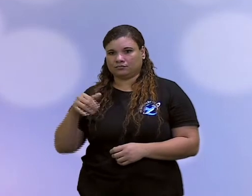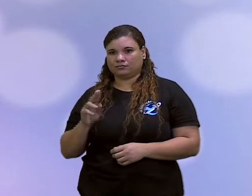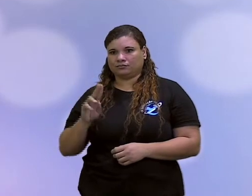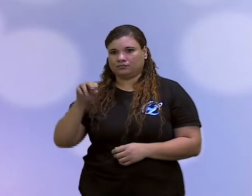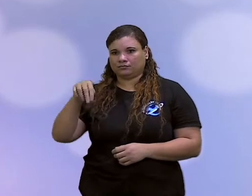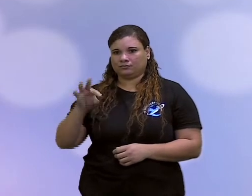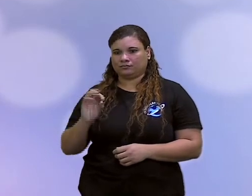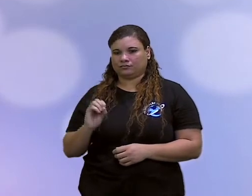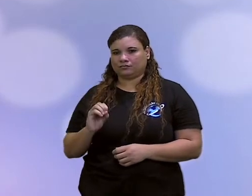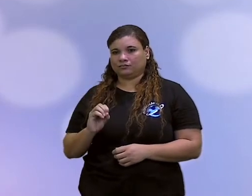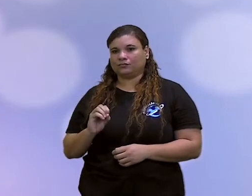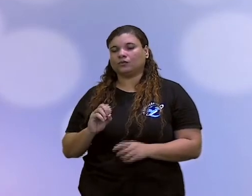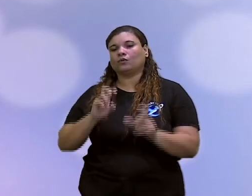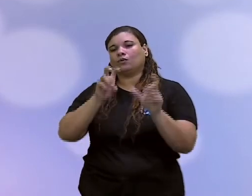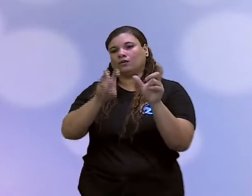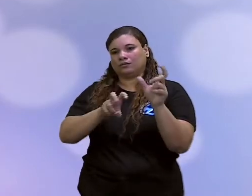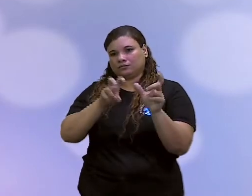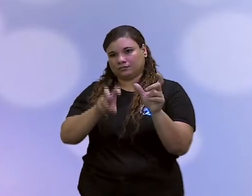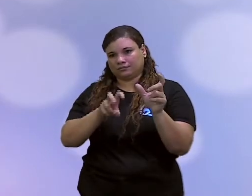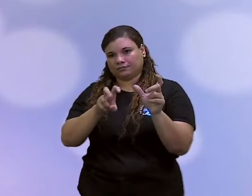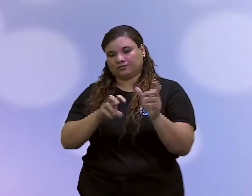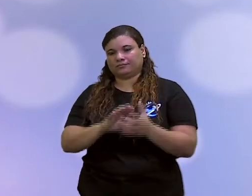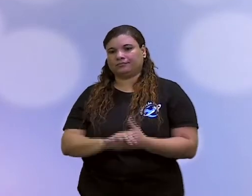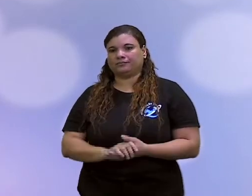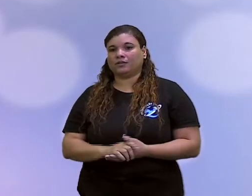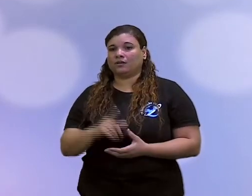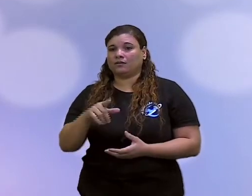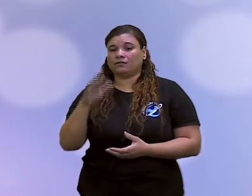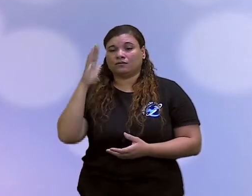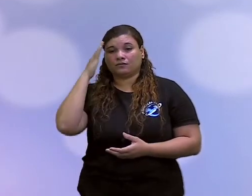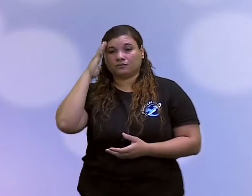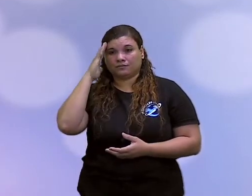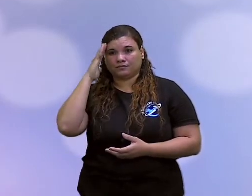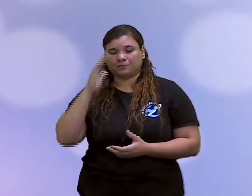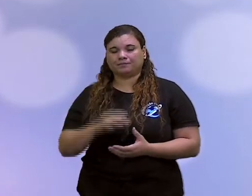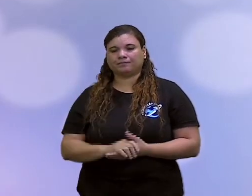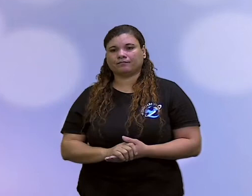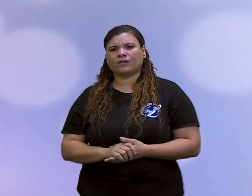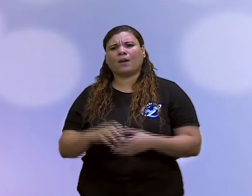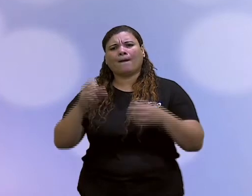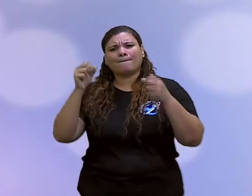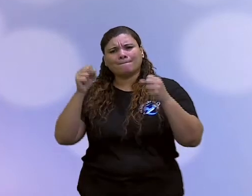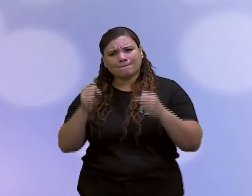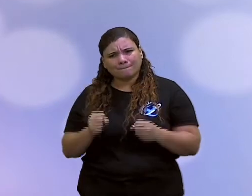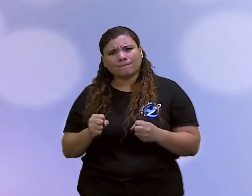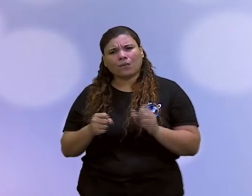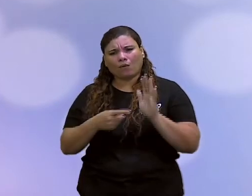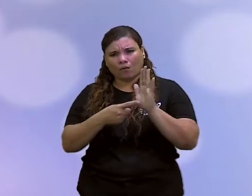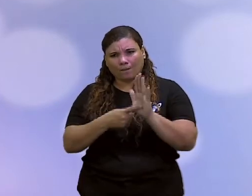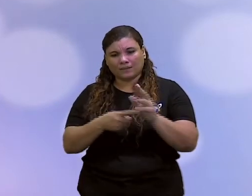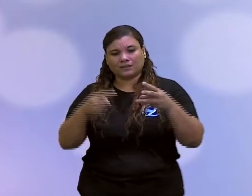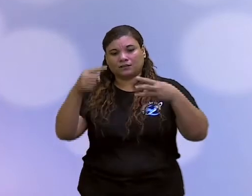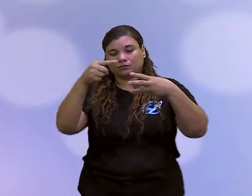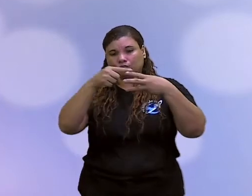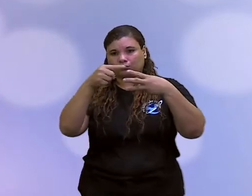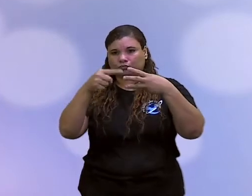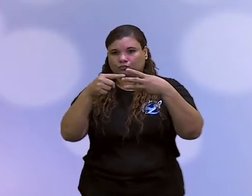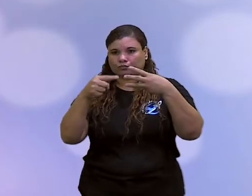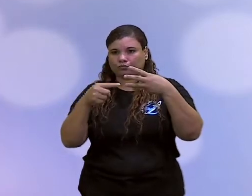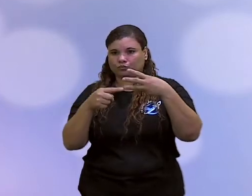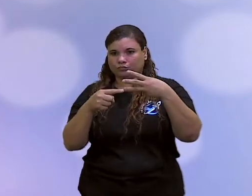ser representado por 3 formas. Isso mesmo, o adjunto adverbial pode ser representado de